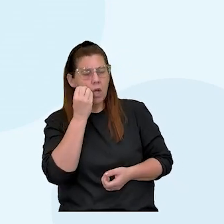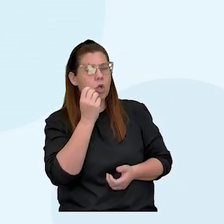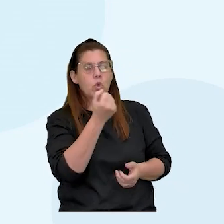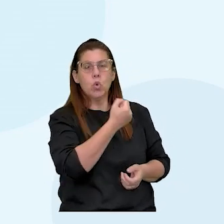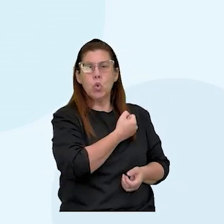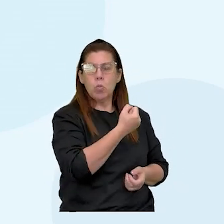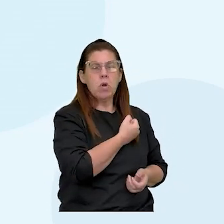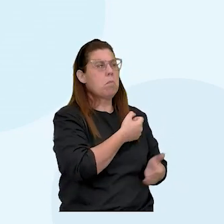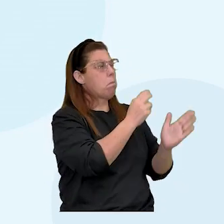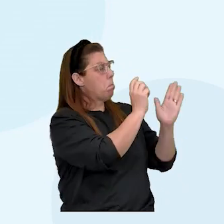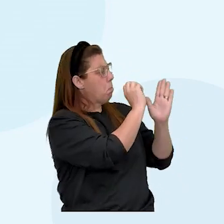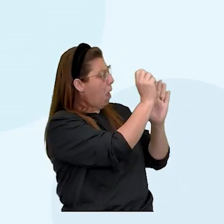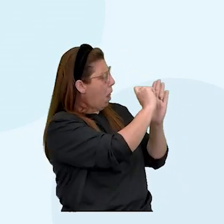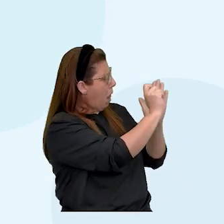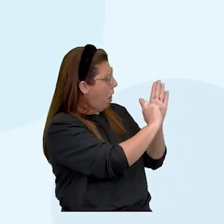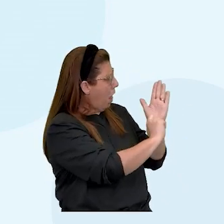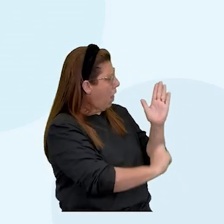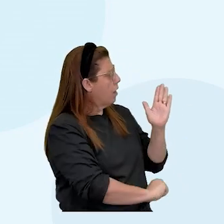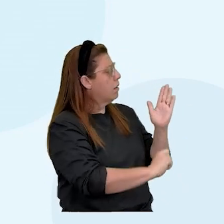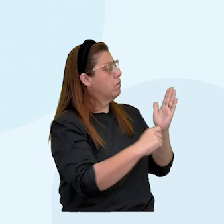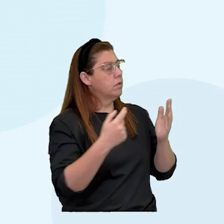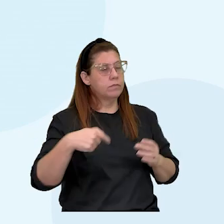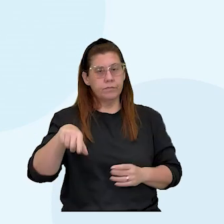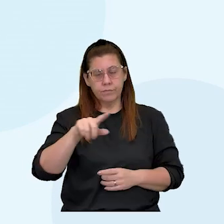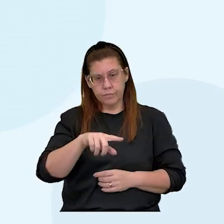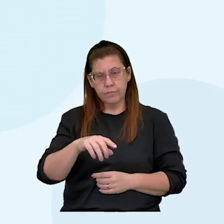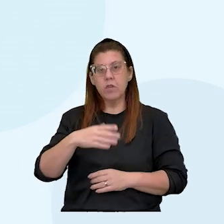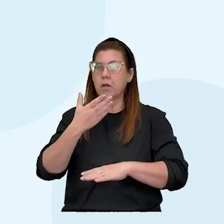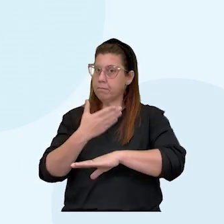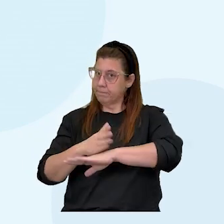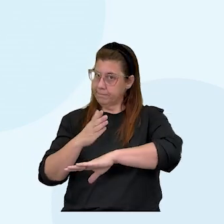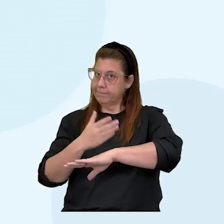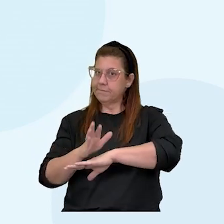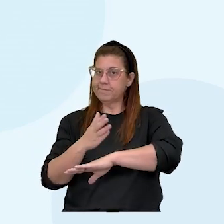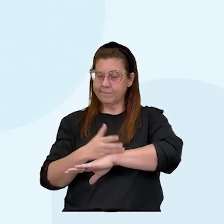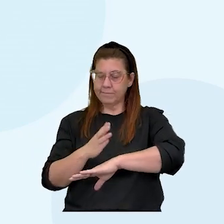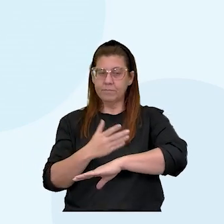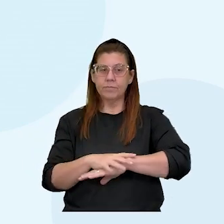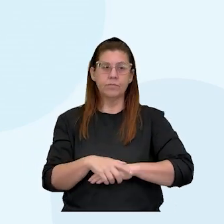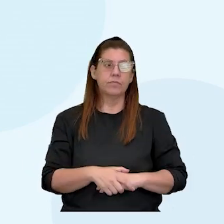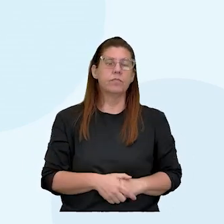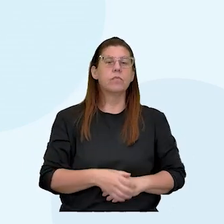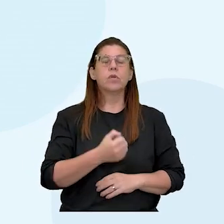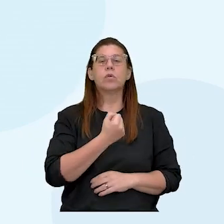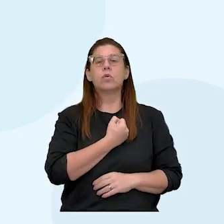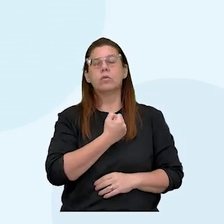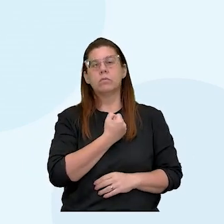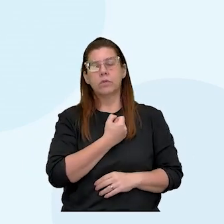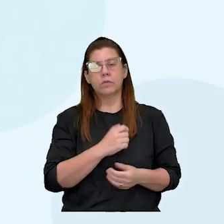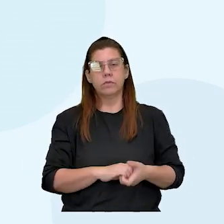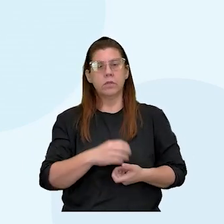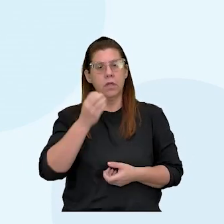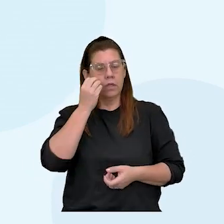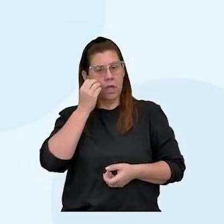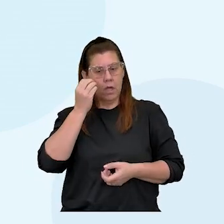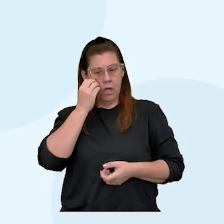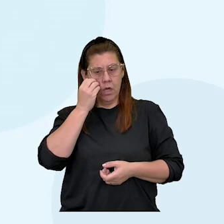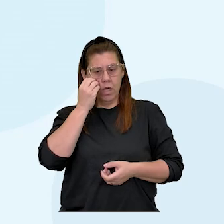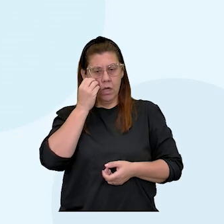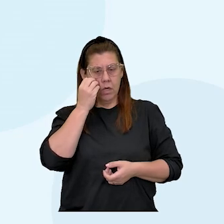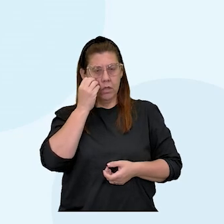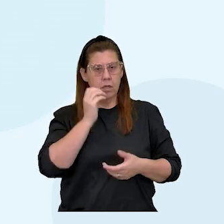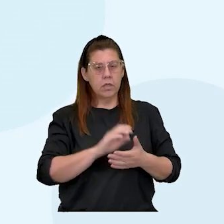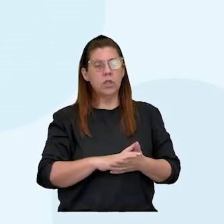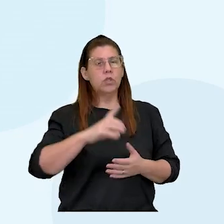né, December 15, 1978, para vocês praticarem, né, os números. Então, sempre tentar colocar,